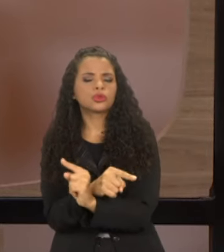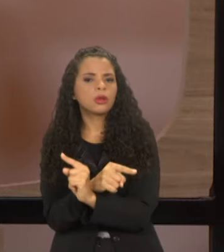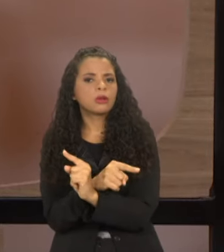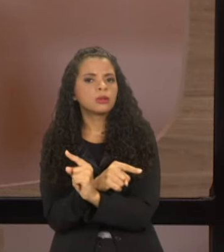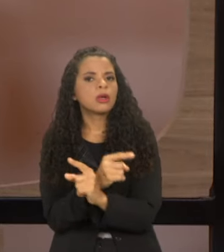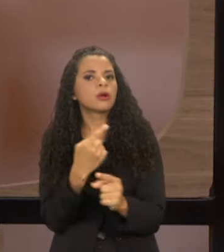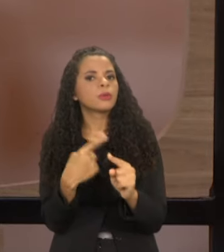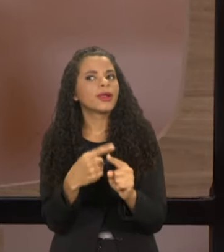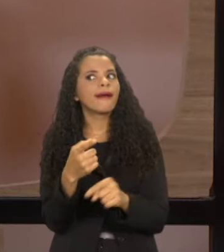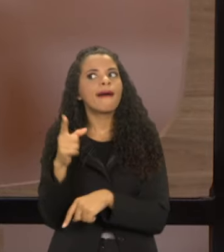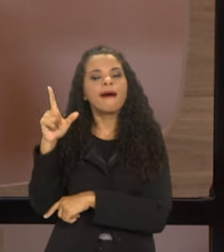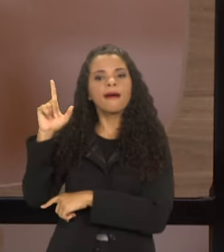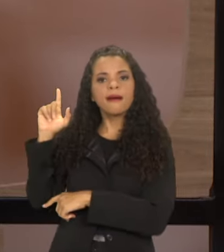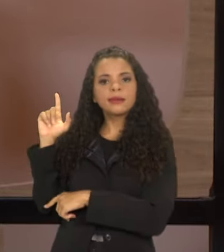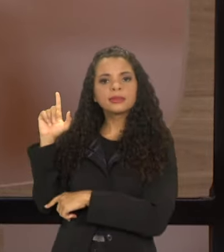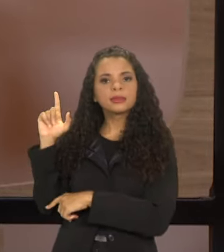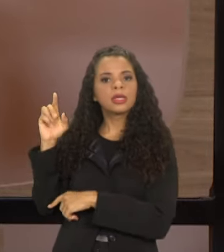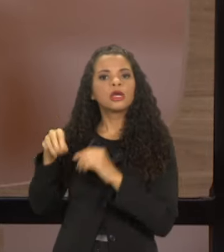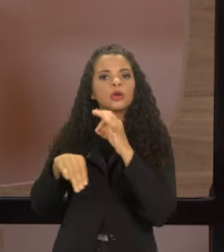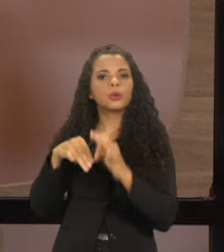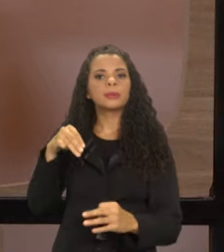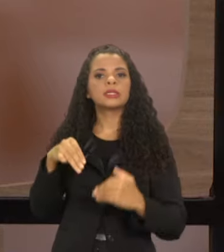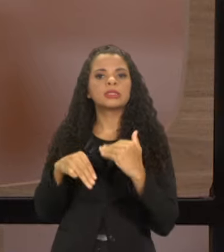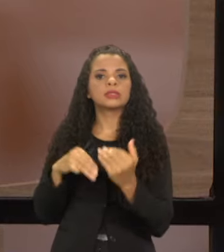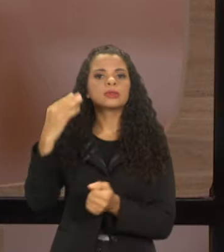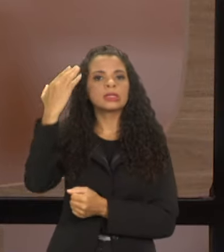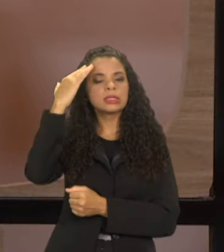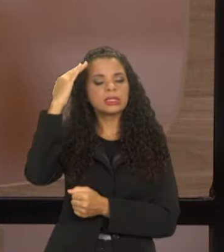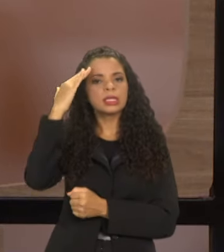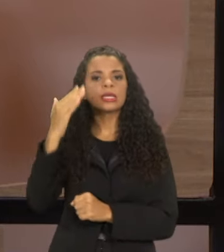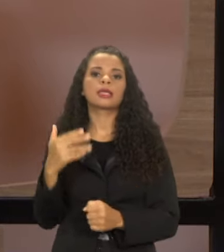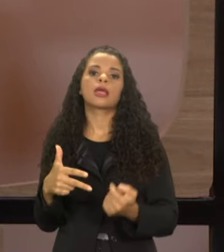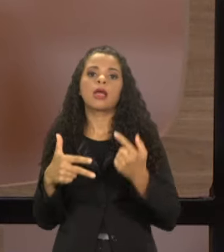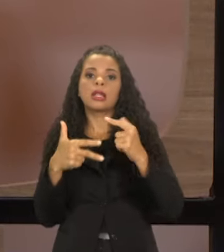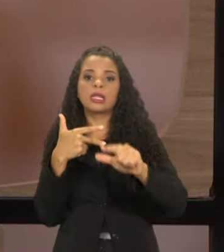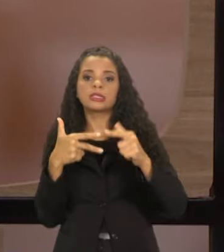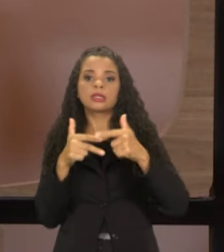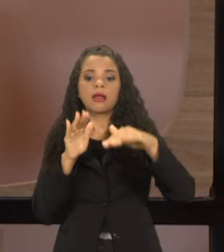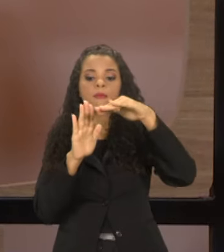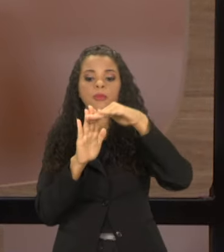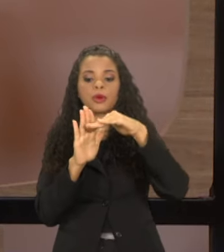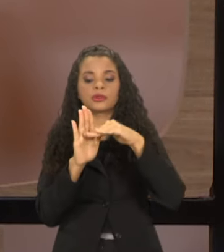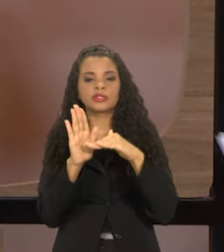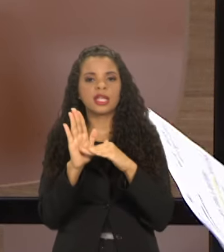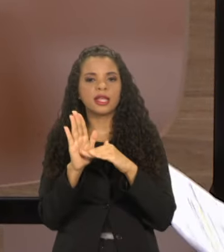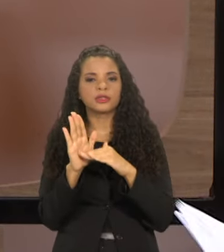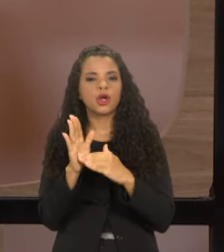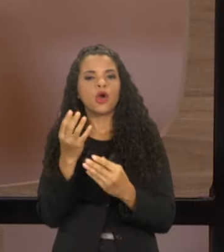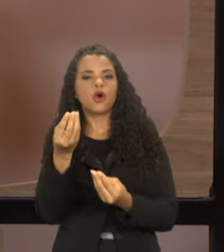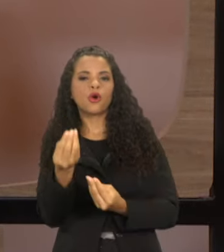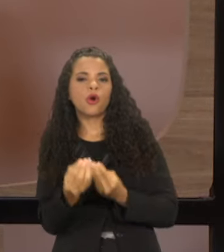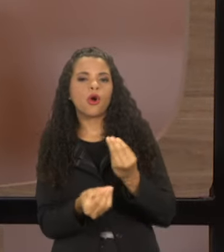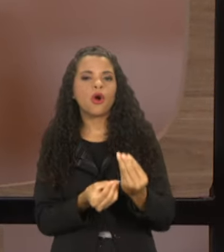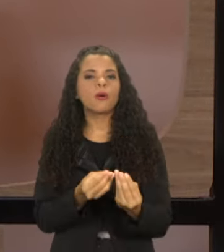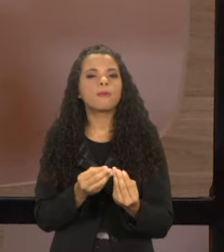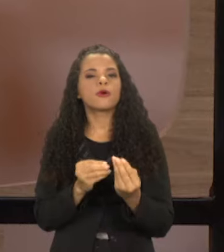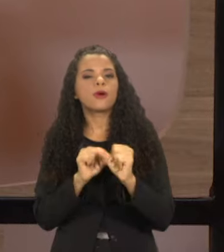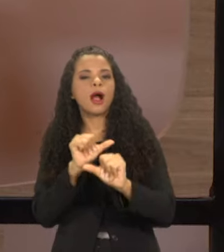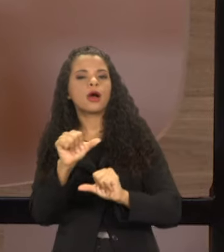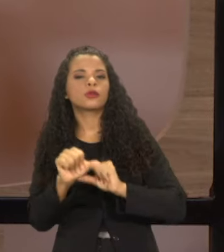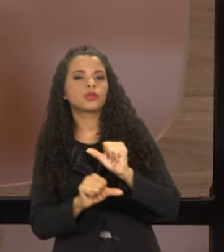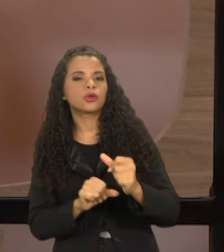entenderem que o devido processo legislativo, a forma como foi aprovada essa alteração por meio